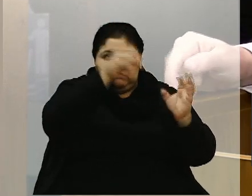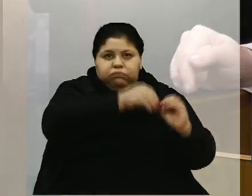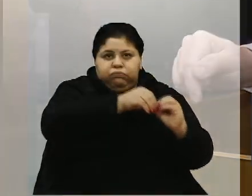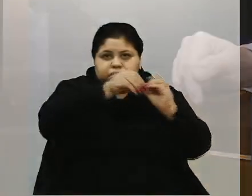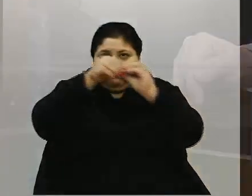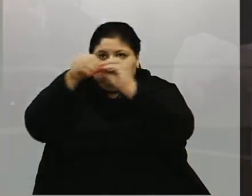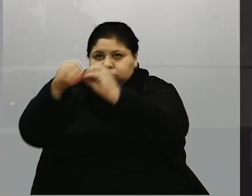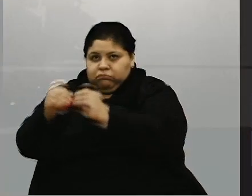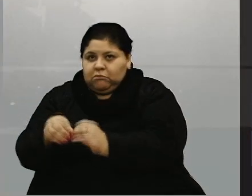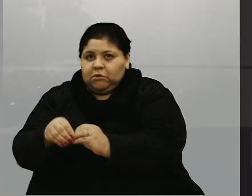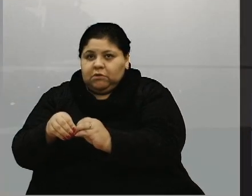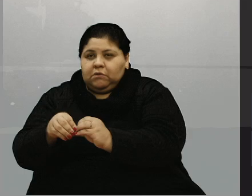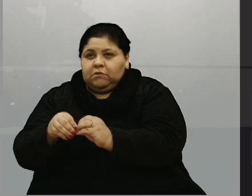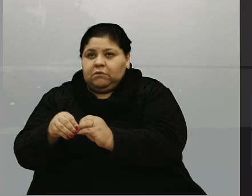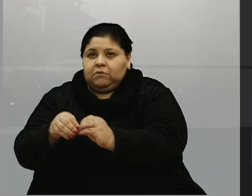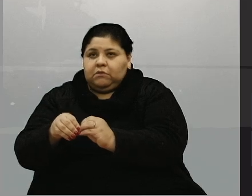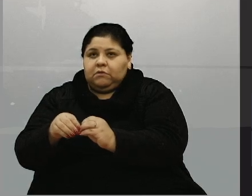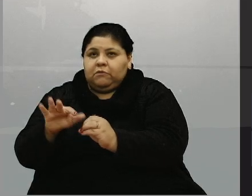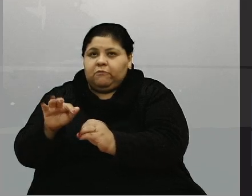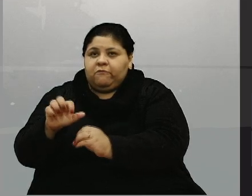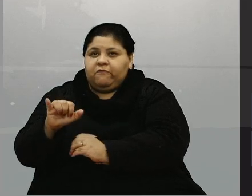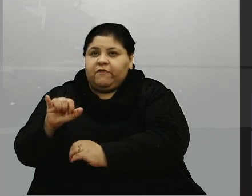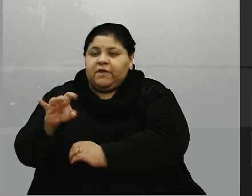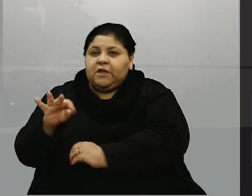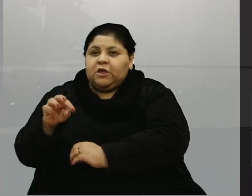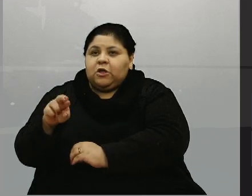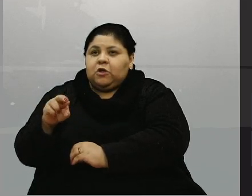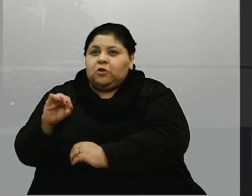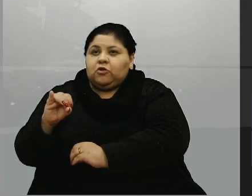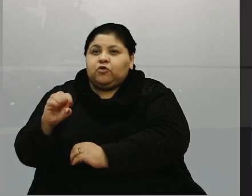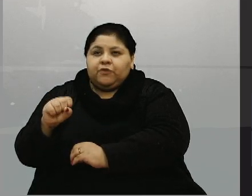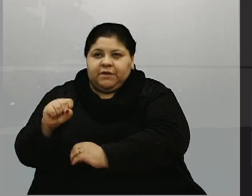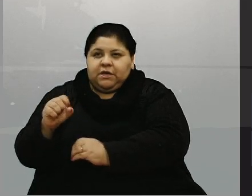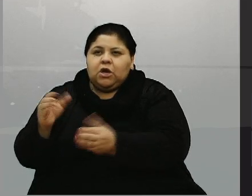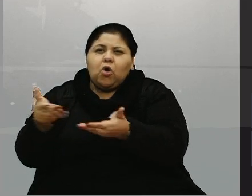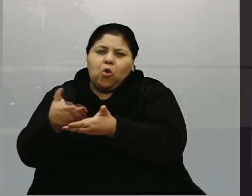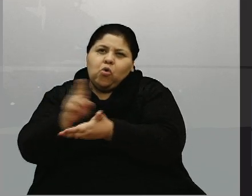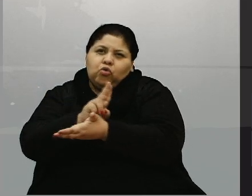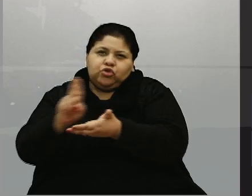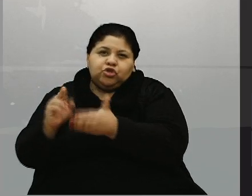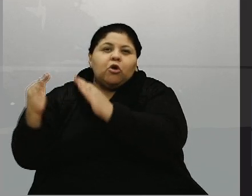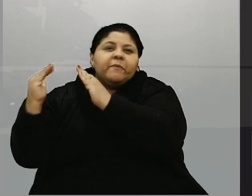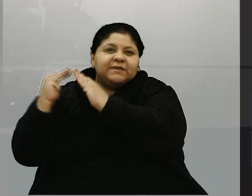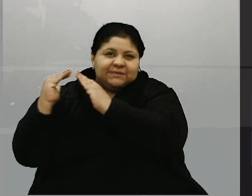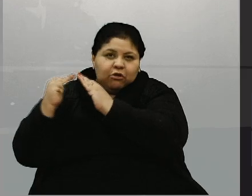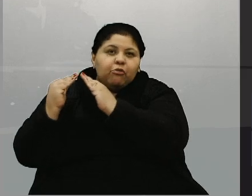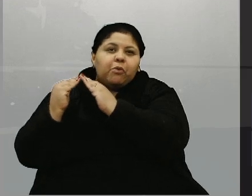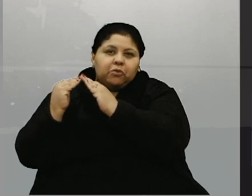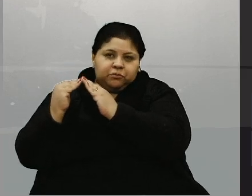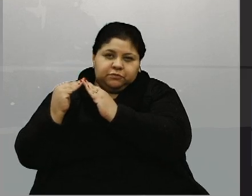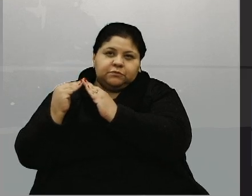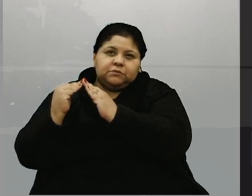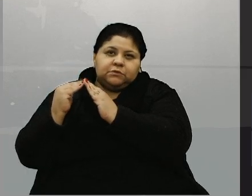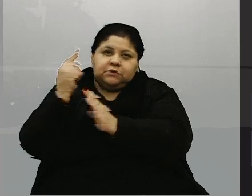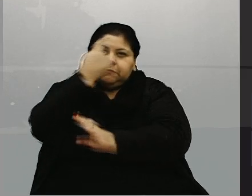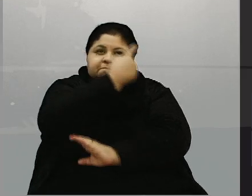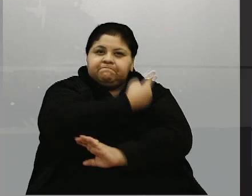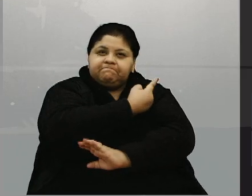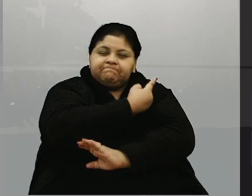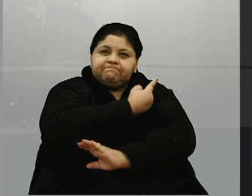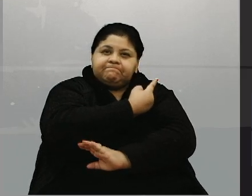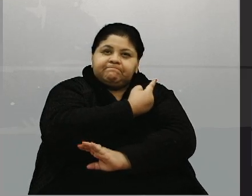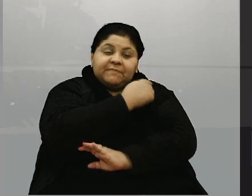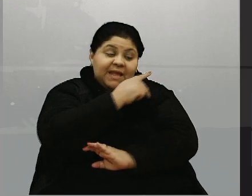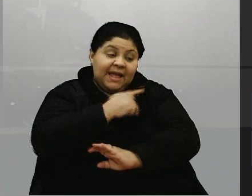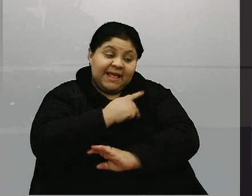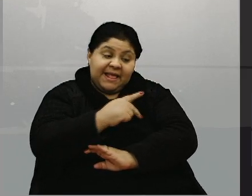na feitoria do linho cânhamo, que hoje se chama São Leopoldo, né? A cidade de São Leopoldo, e aqui nós temos a nossa